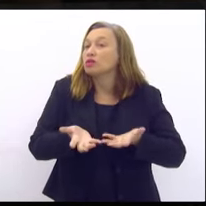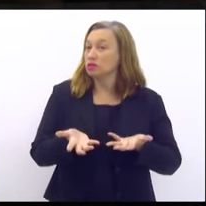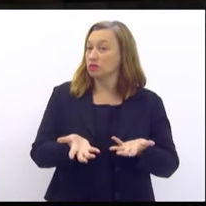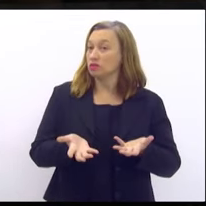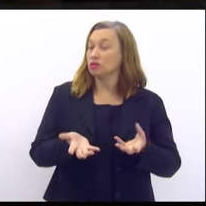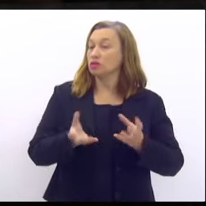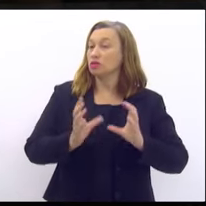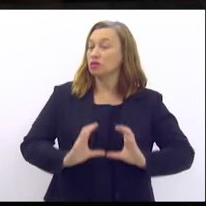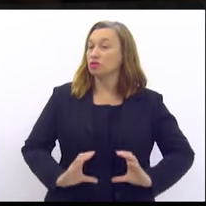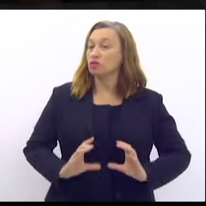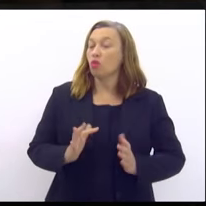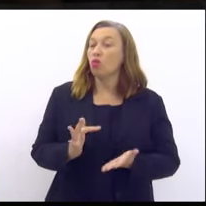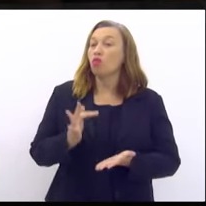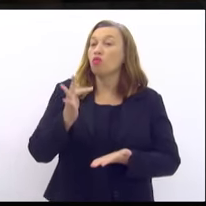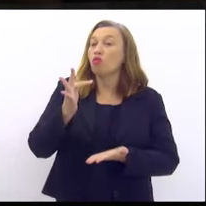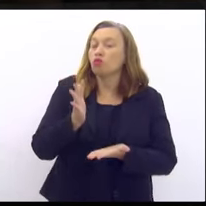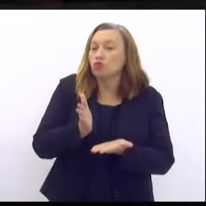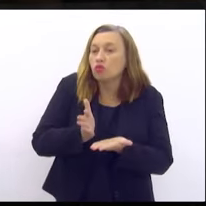aura